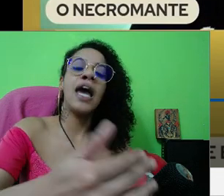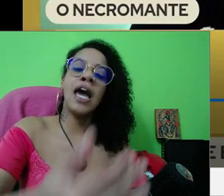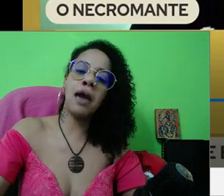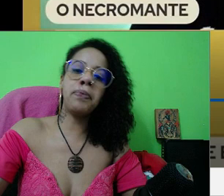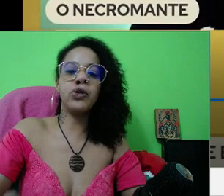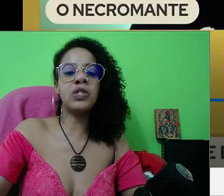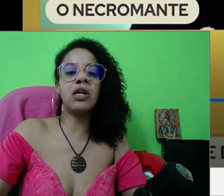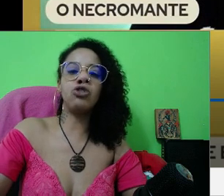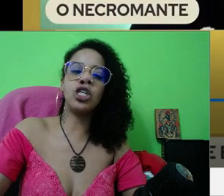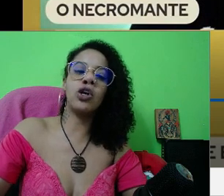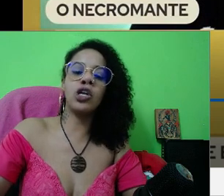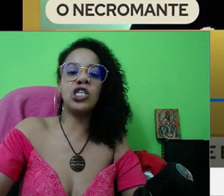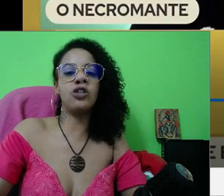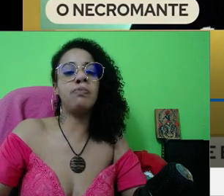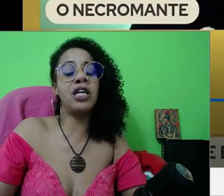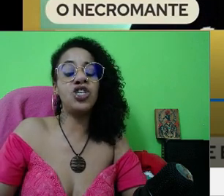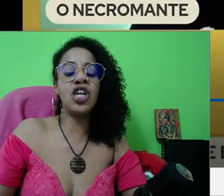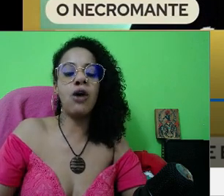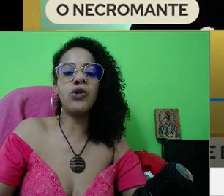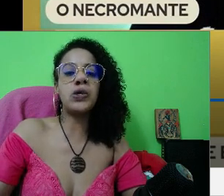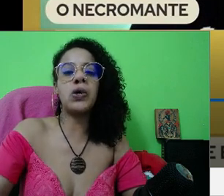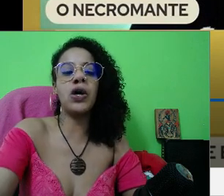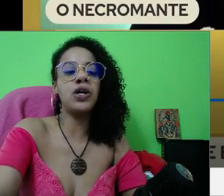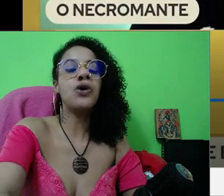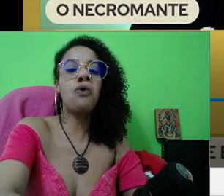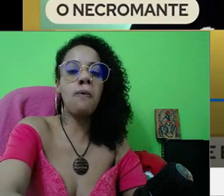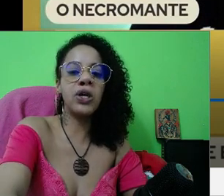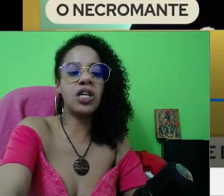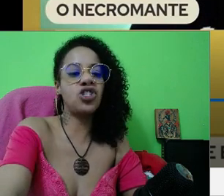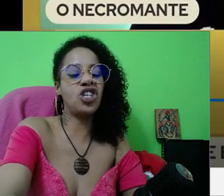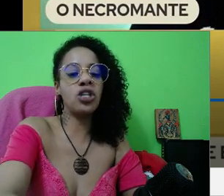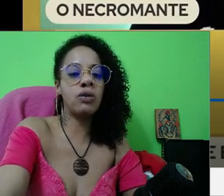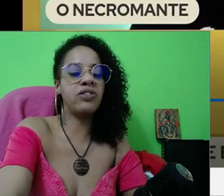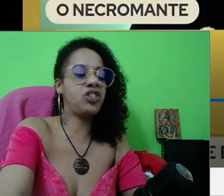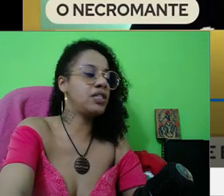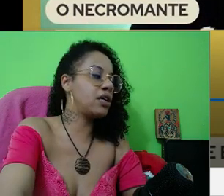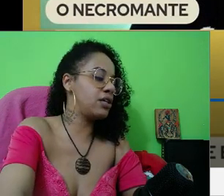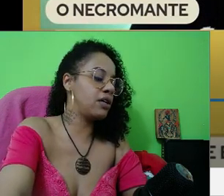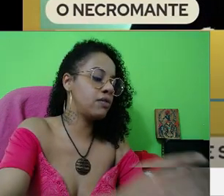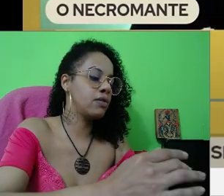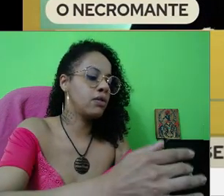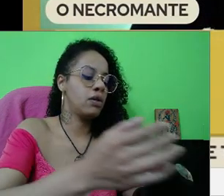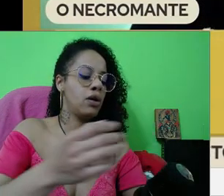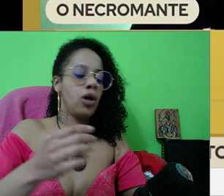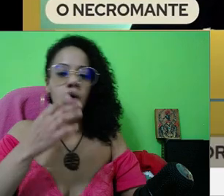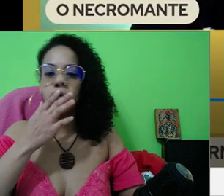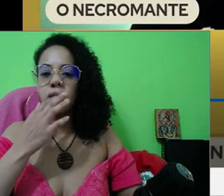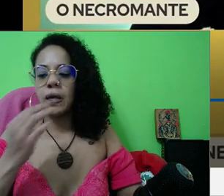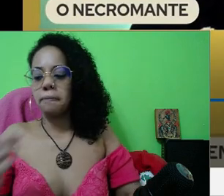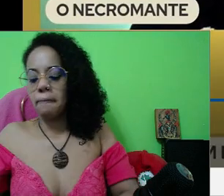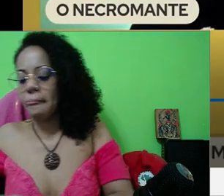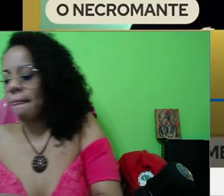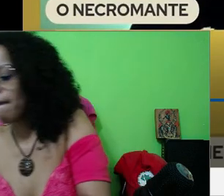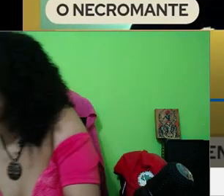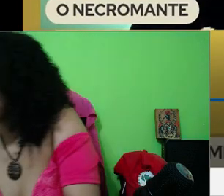né reprodução de ideologia dominante é algo que ocorre com muita gente inclusive de esquerda